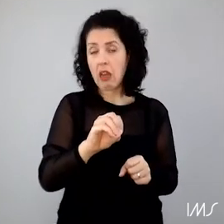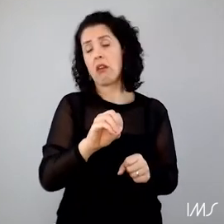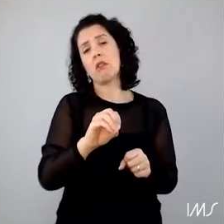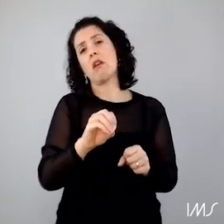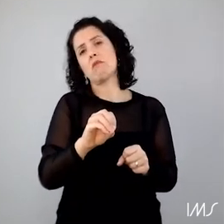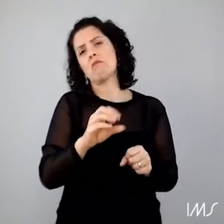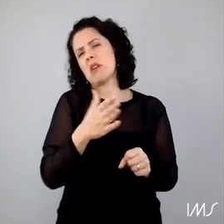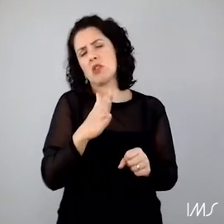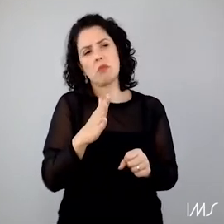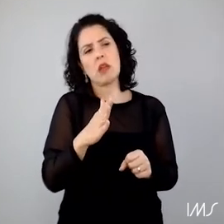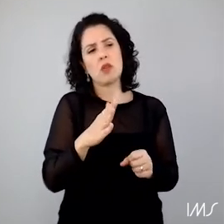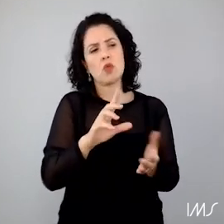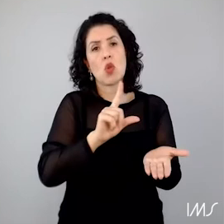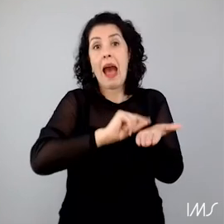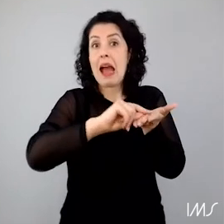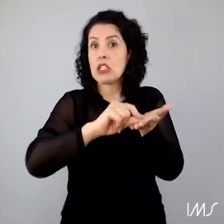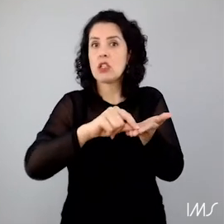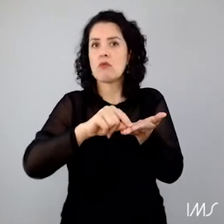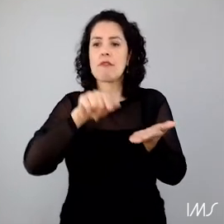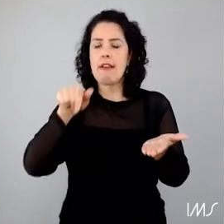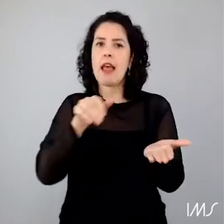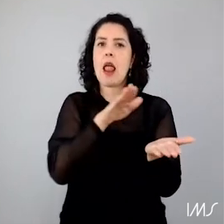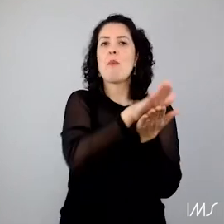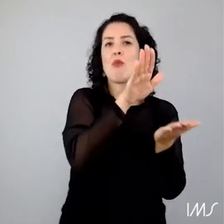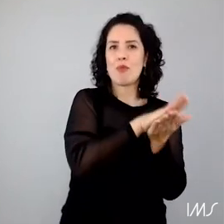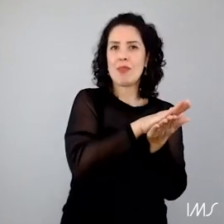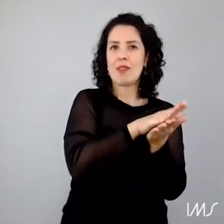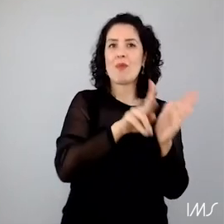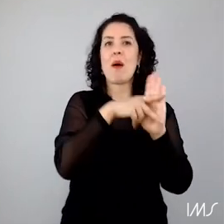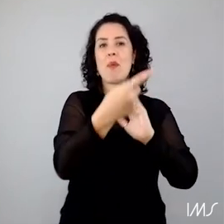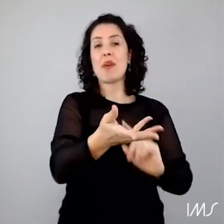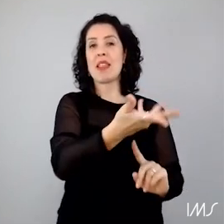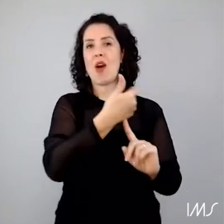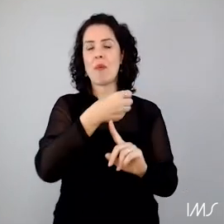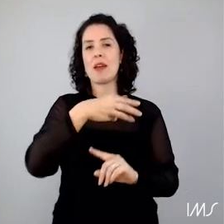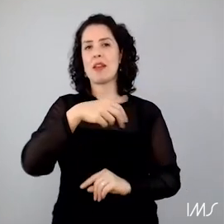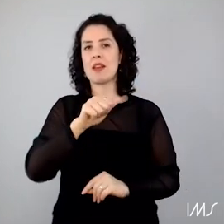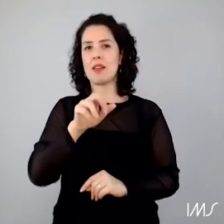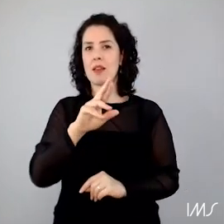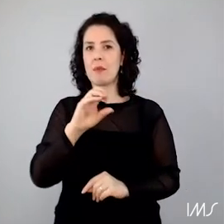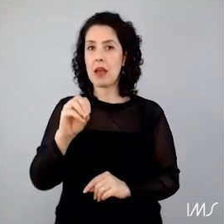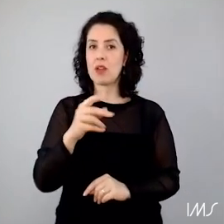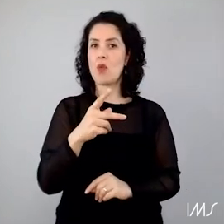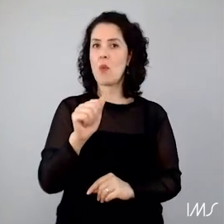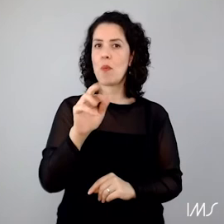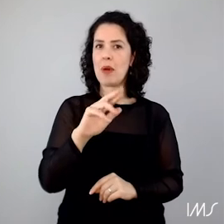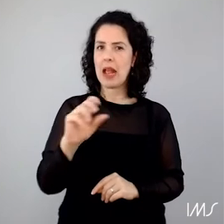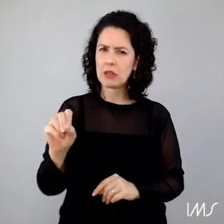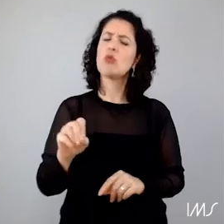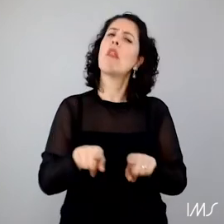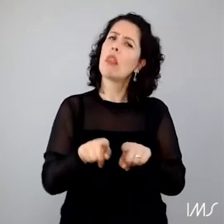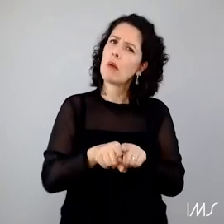processos mediados por entrevistas, por acompanhamento desse, que é um artista que incorporou na sua prática